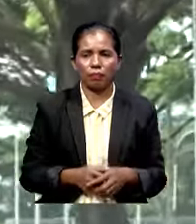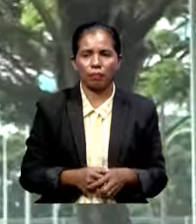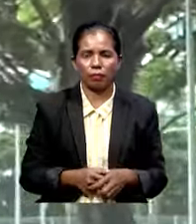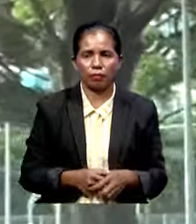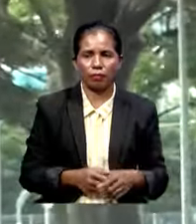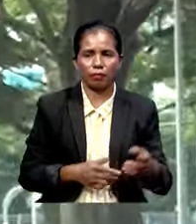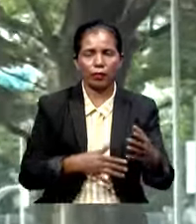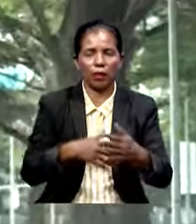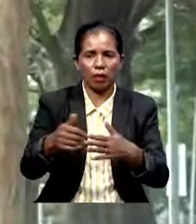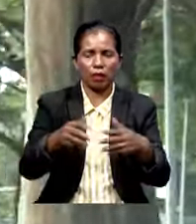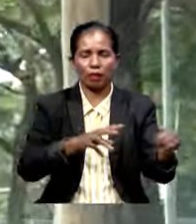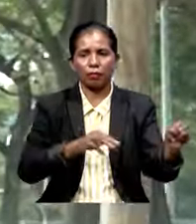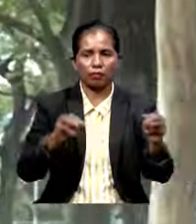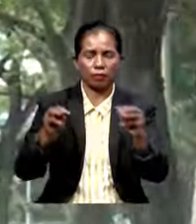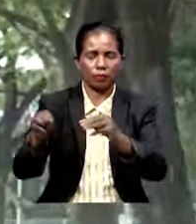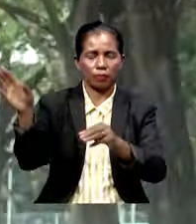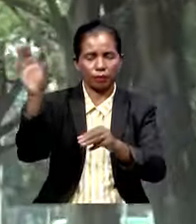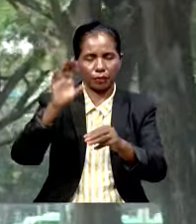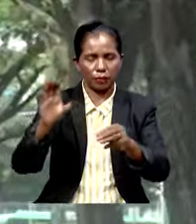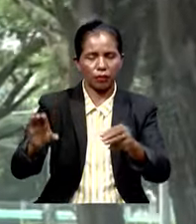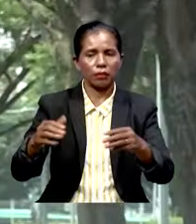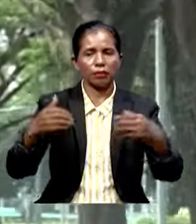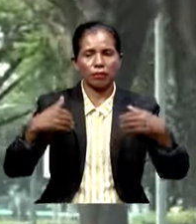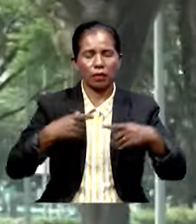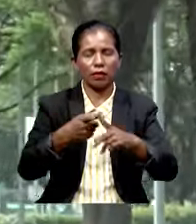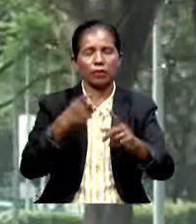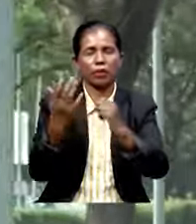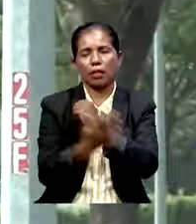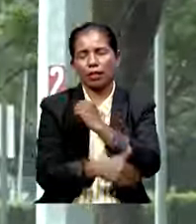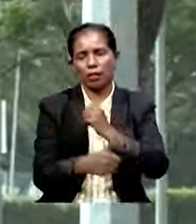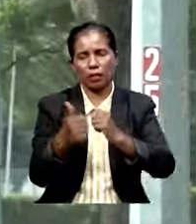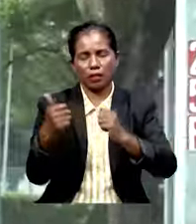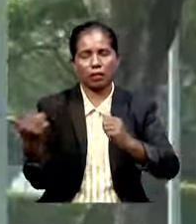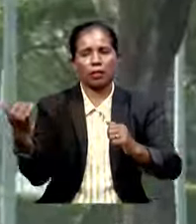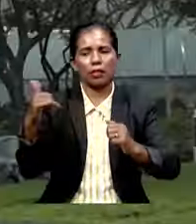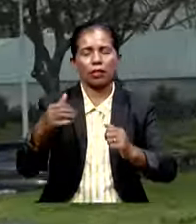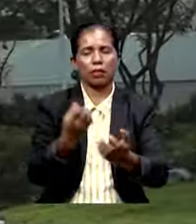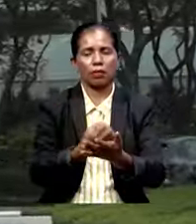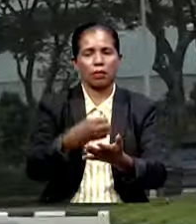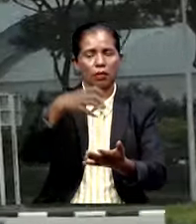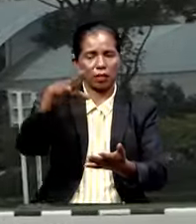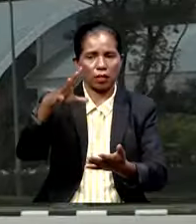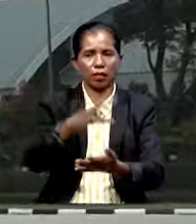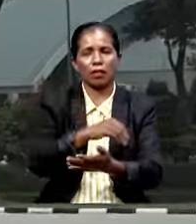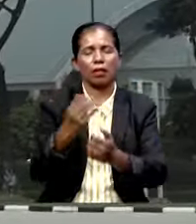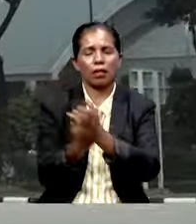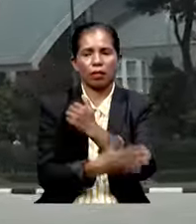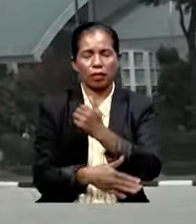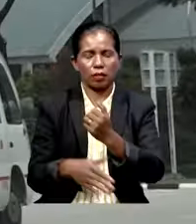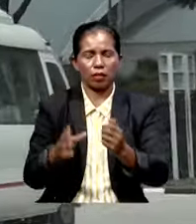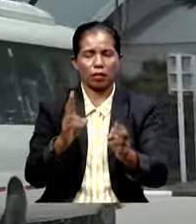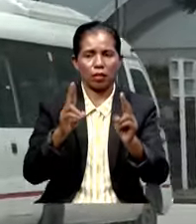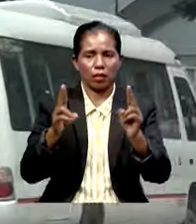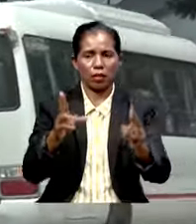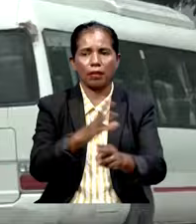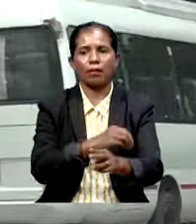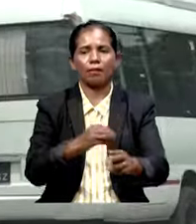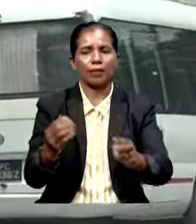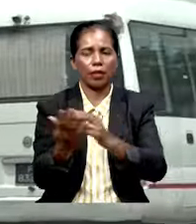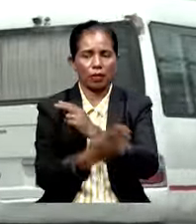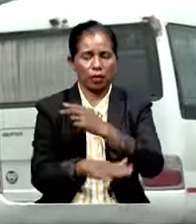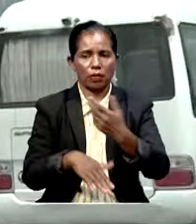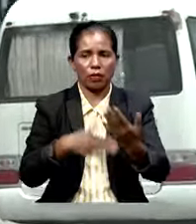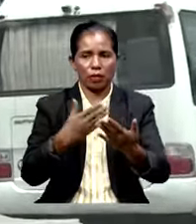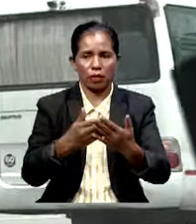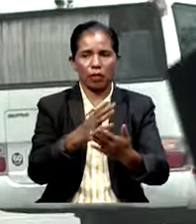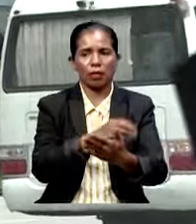Dala barak mudança climática acontece mai husi nação sira nebe makariku, nação sira nebe avançado ona, no nação sira